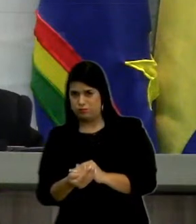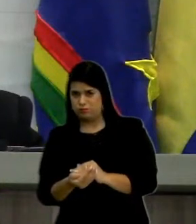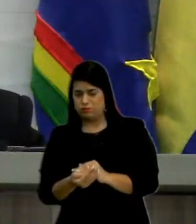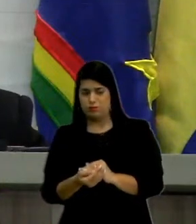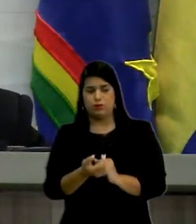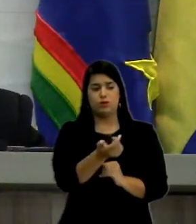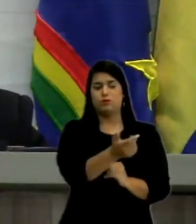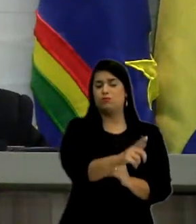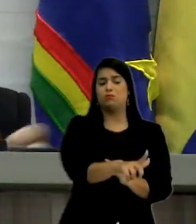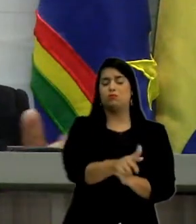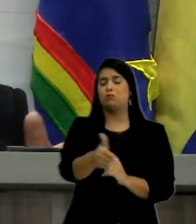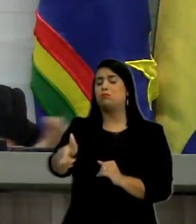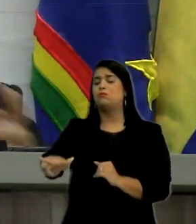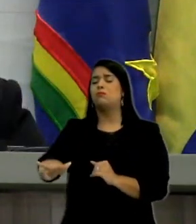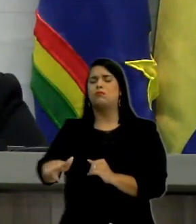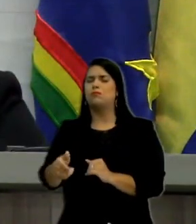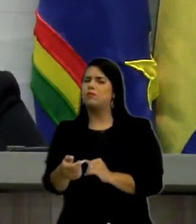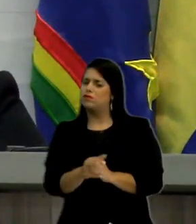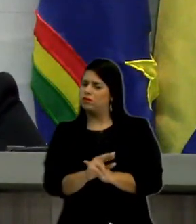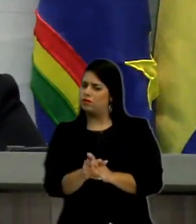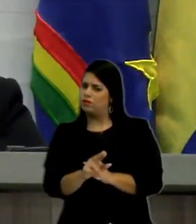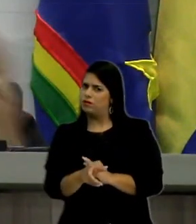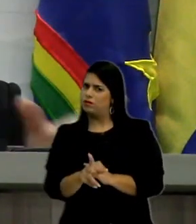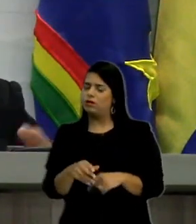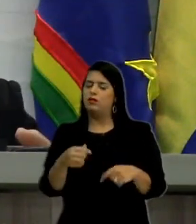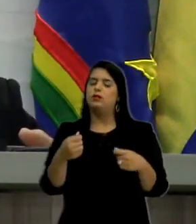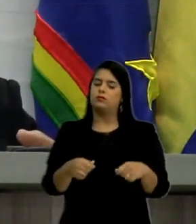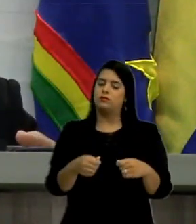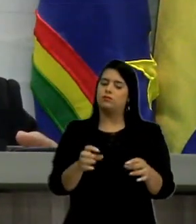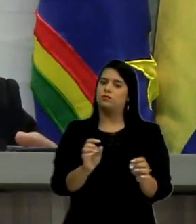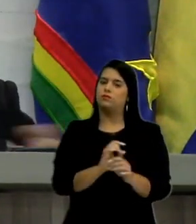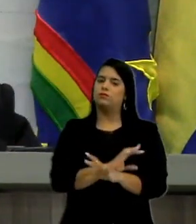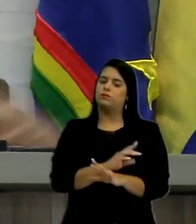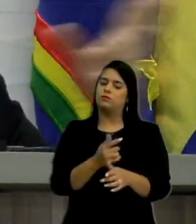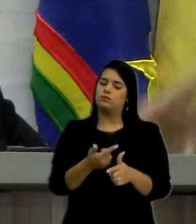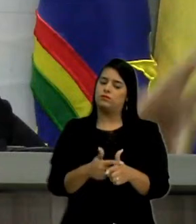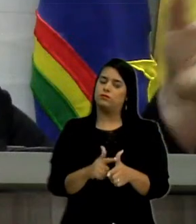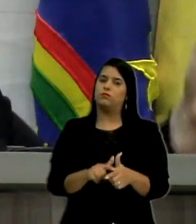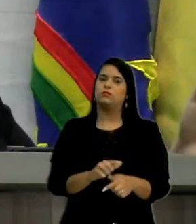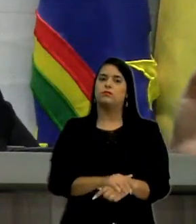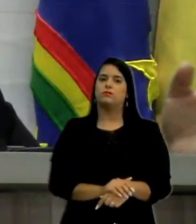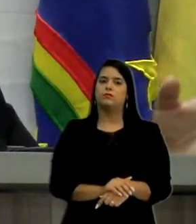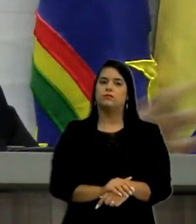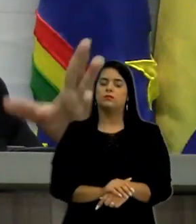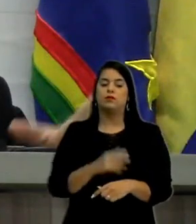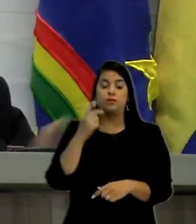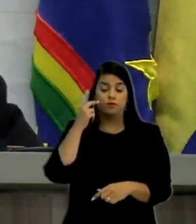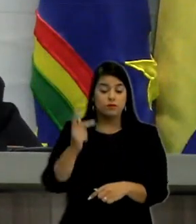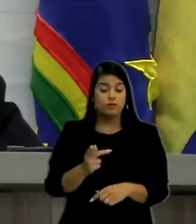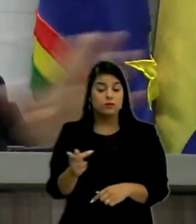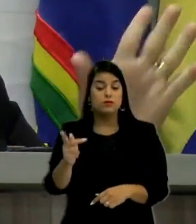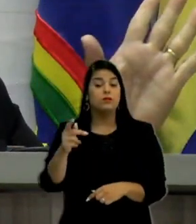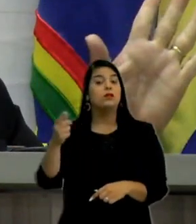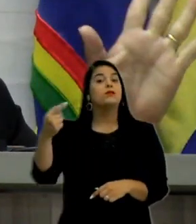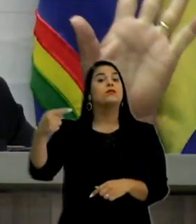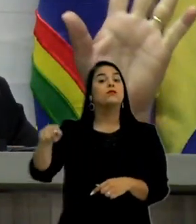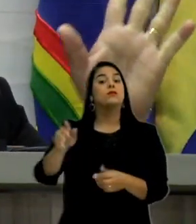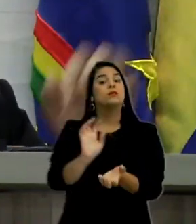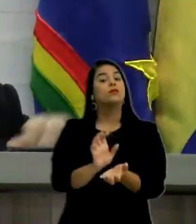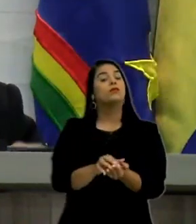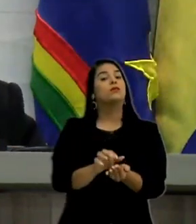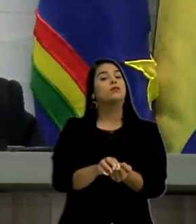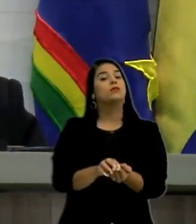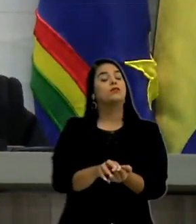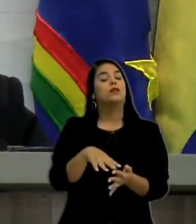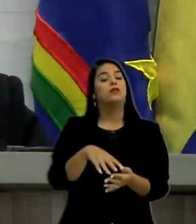outras não? Então, tem que se tomar uma providência sim. A gente indo lá, falando com ela, pelo menos ver se